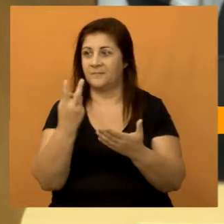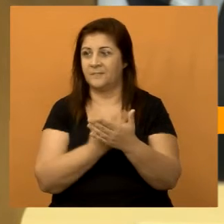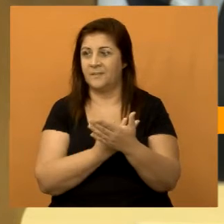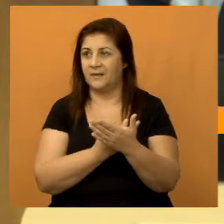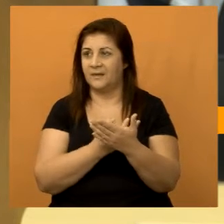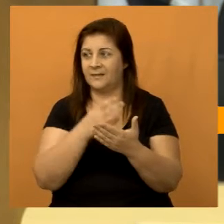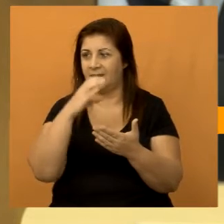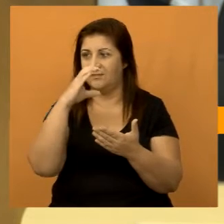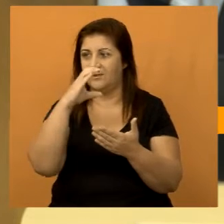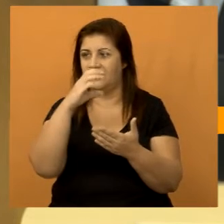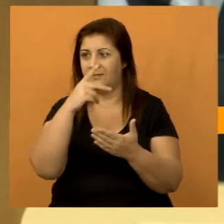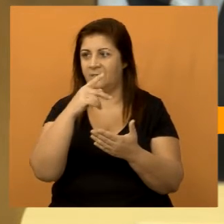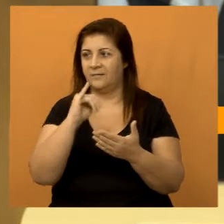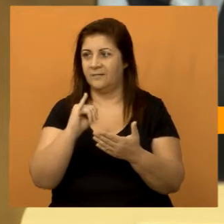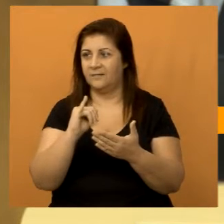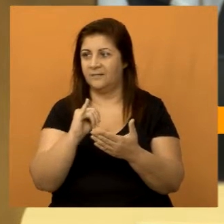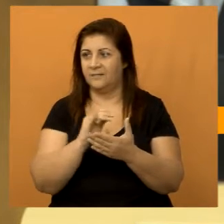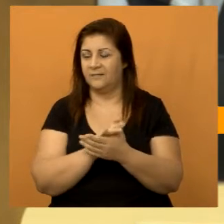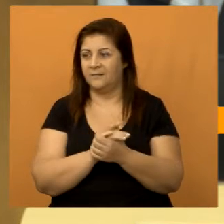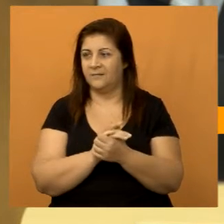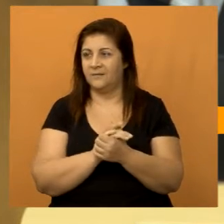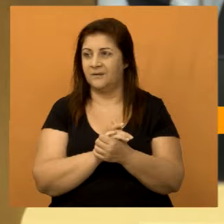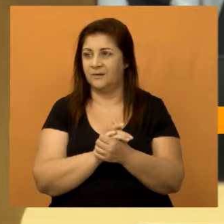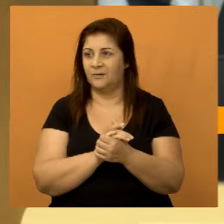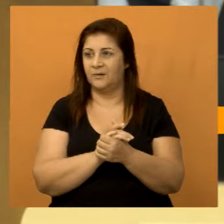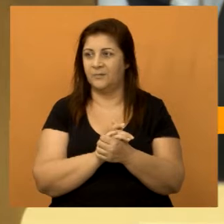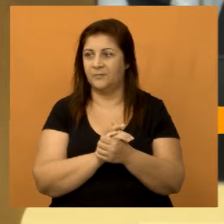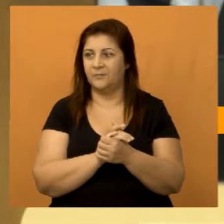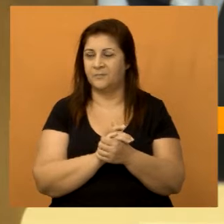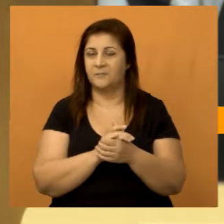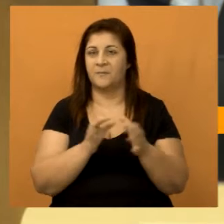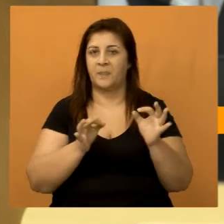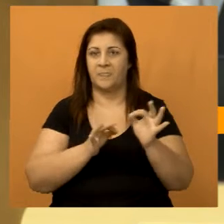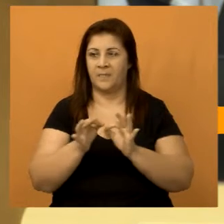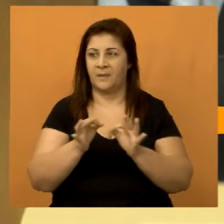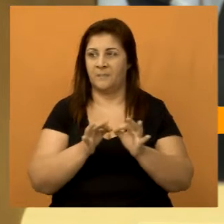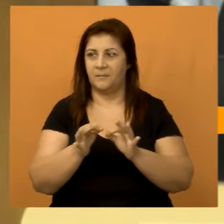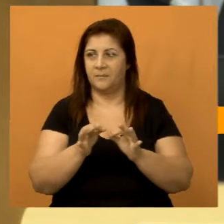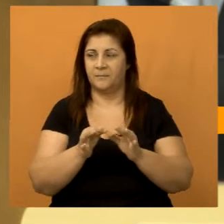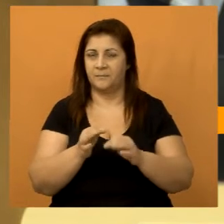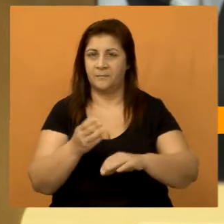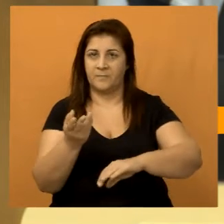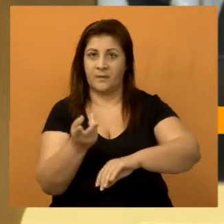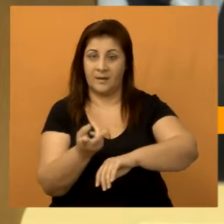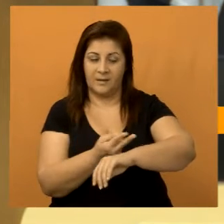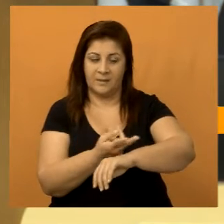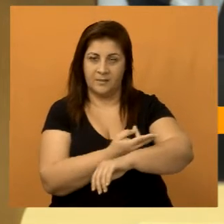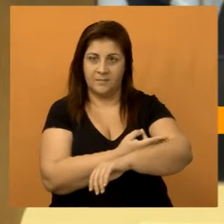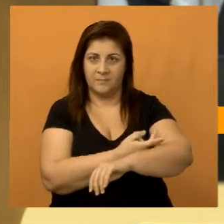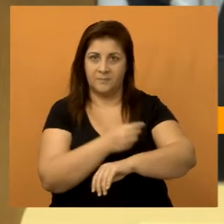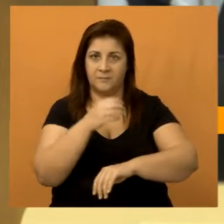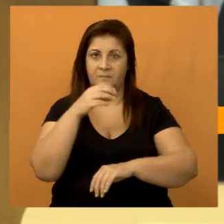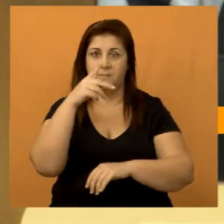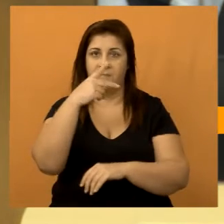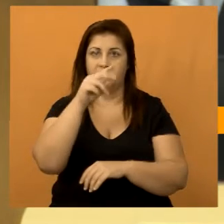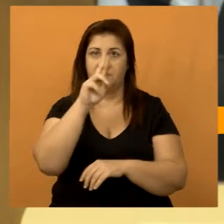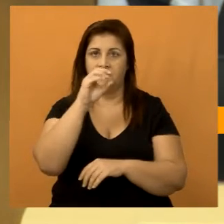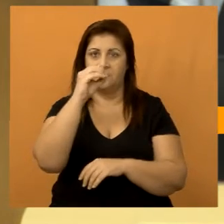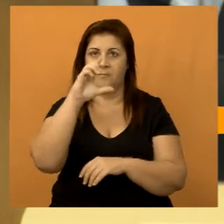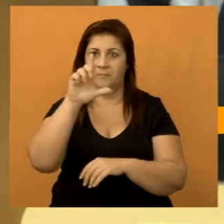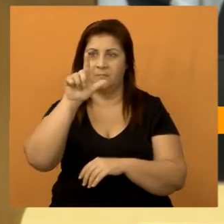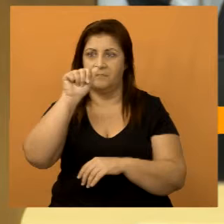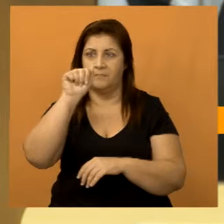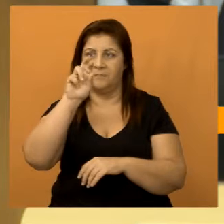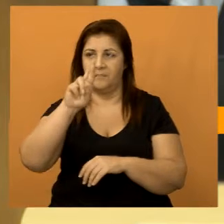no uso de recursos públicos para a realização de serviços de capina e limpeza pela Fundação Prolar, conforme portaria